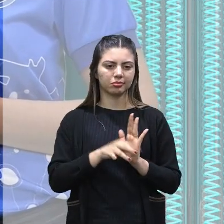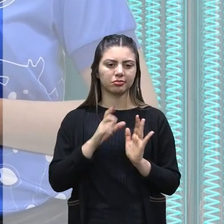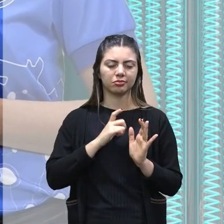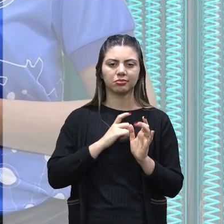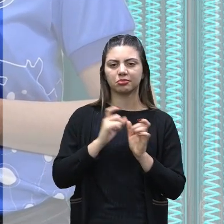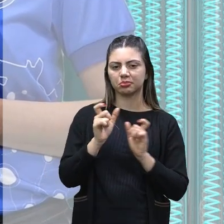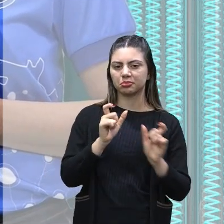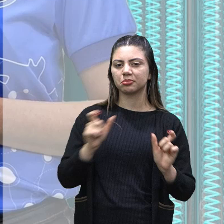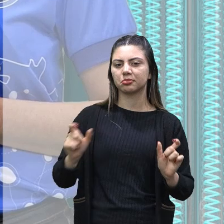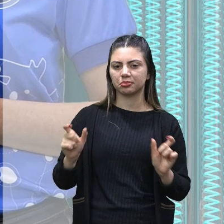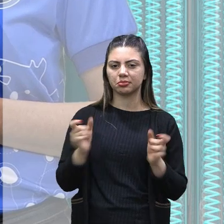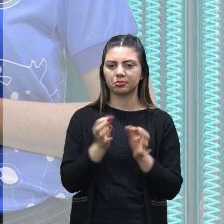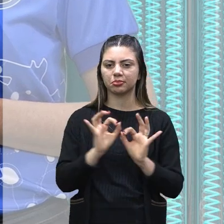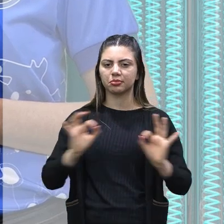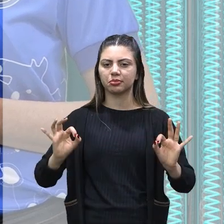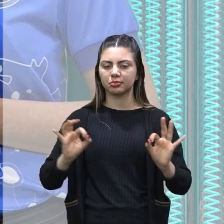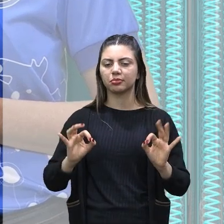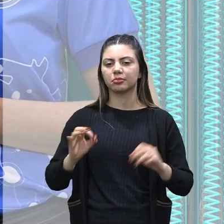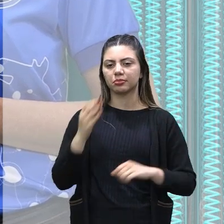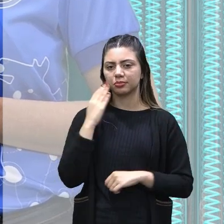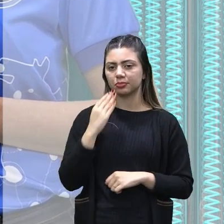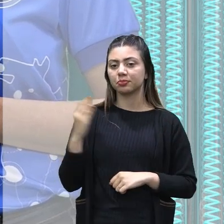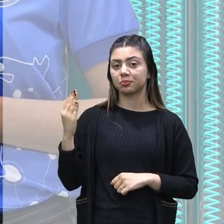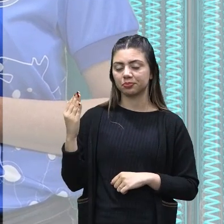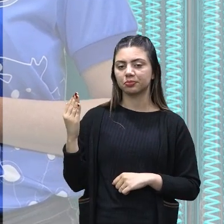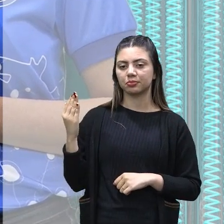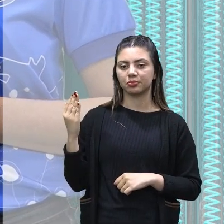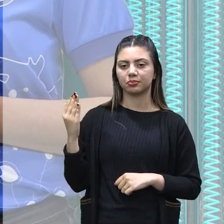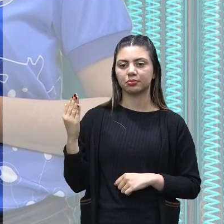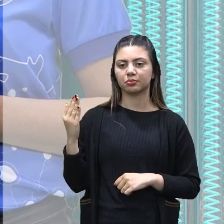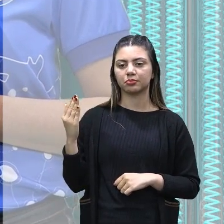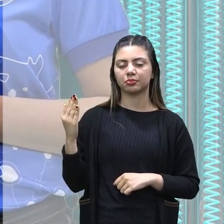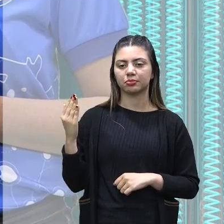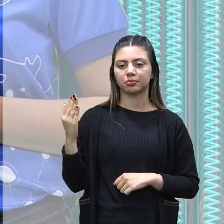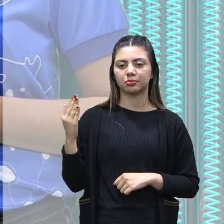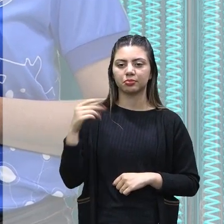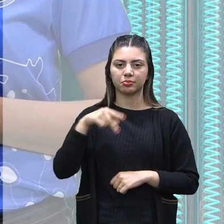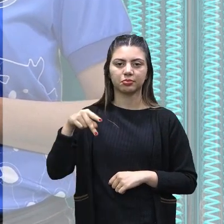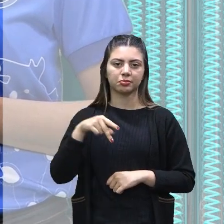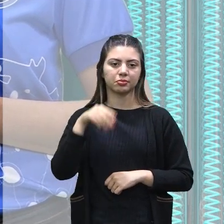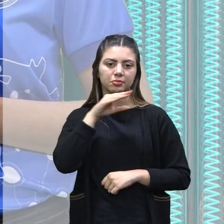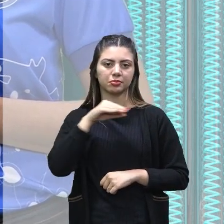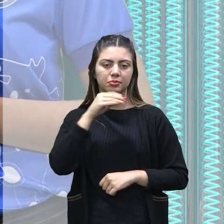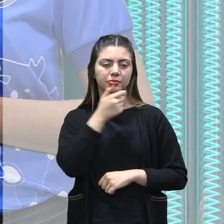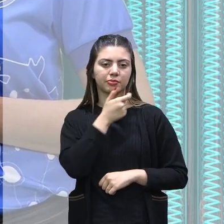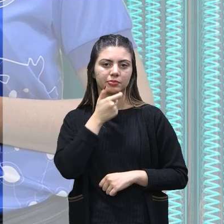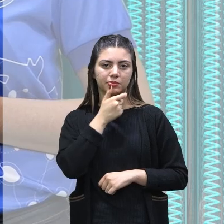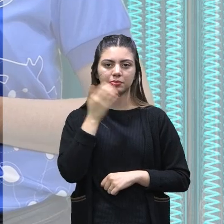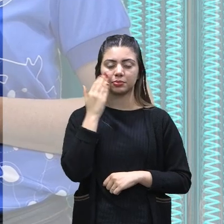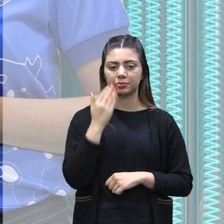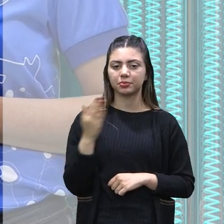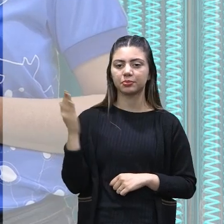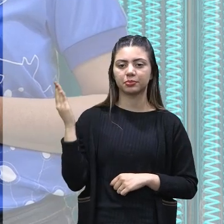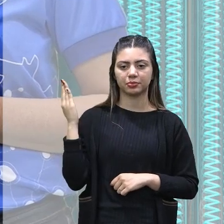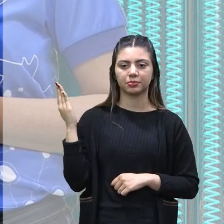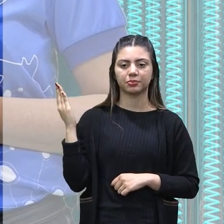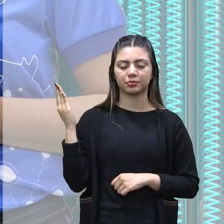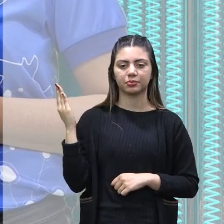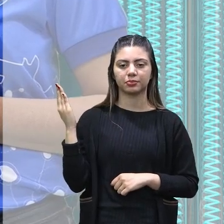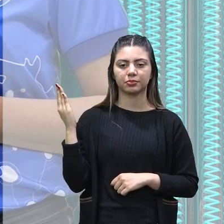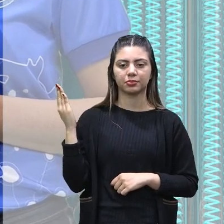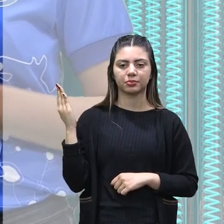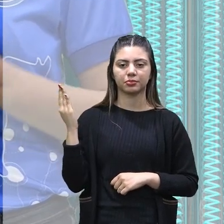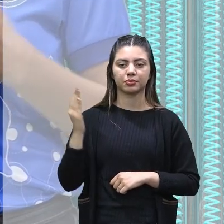A primeira foi essa aqui, ó. Will you say I do to a future where your significant other might